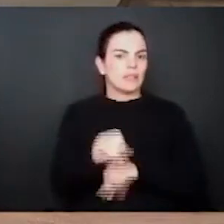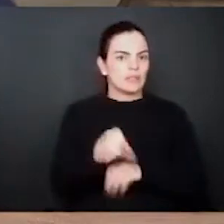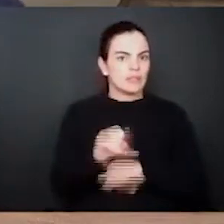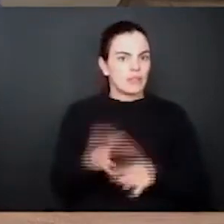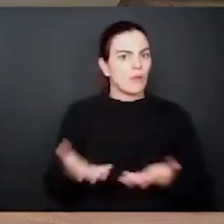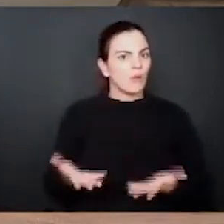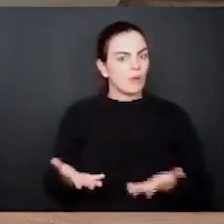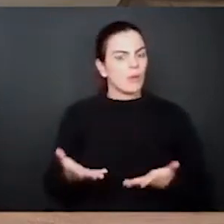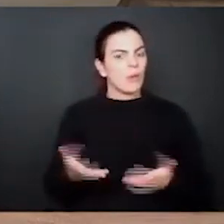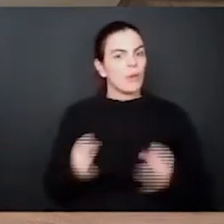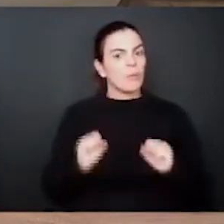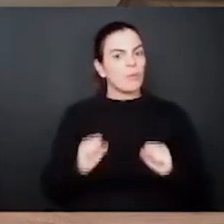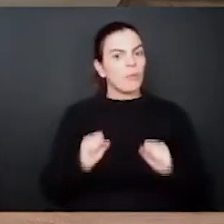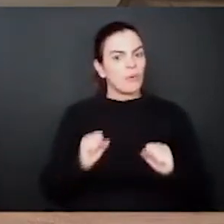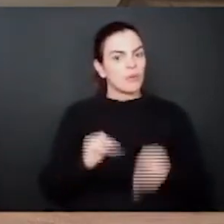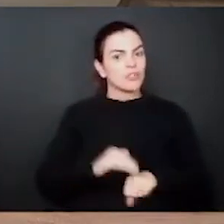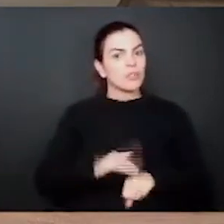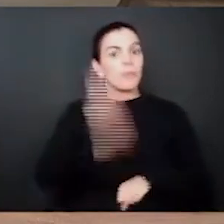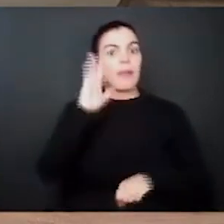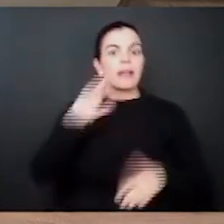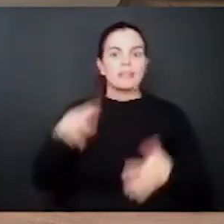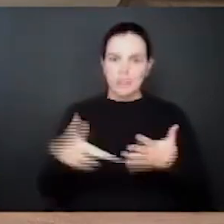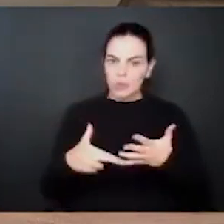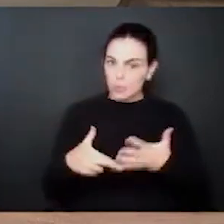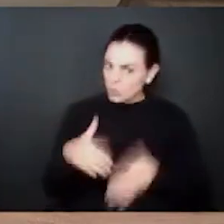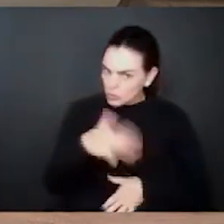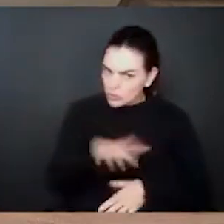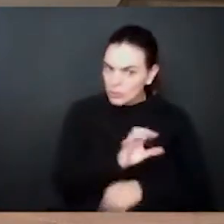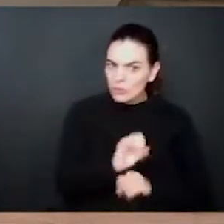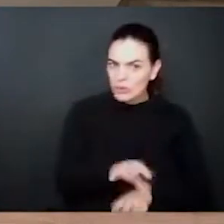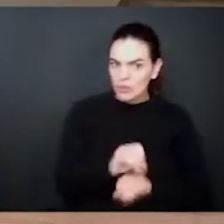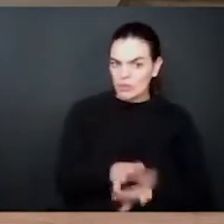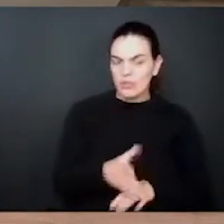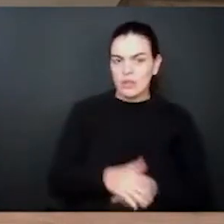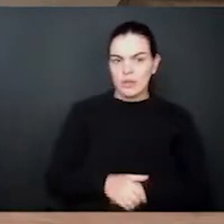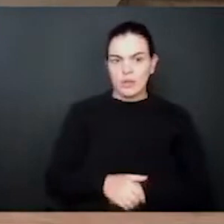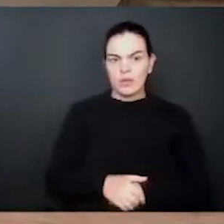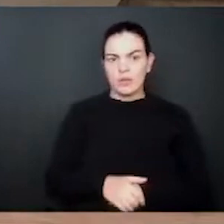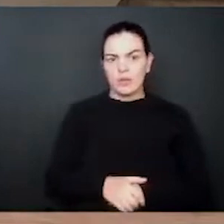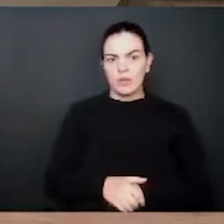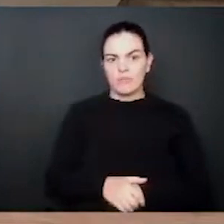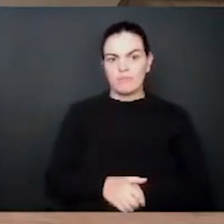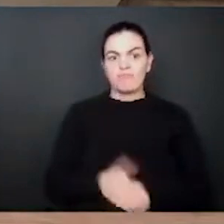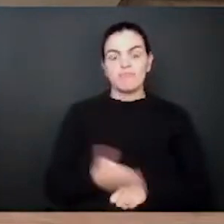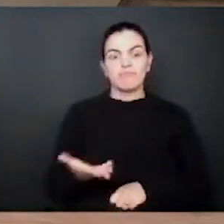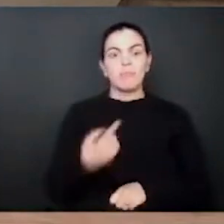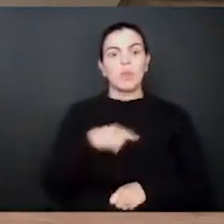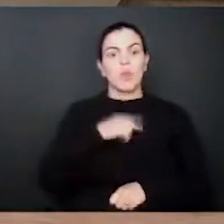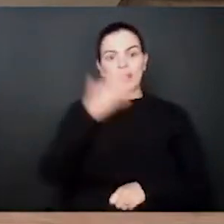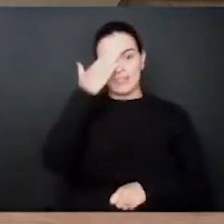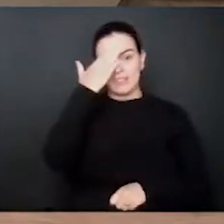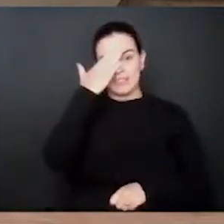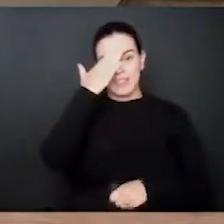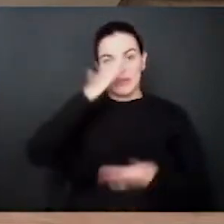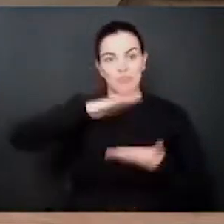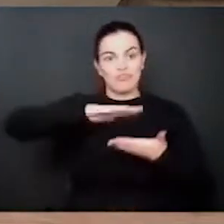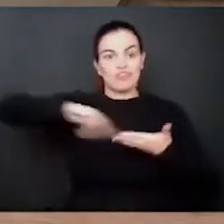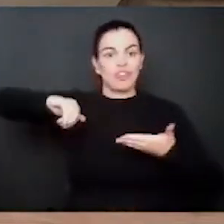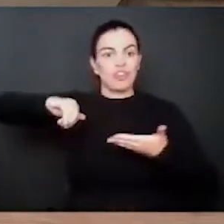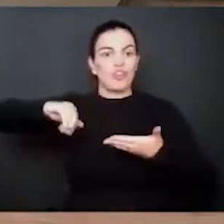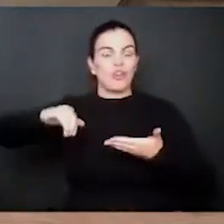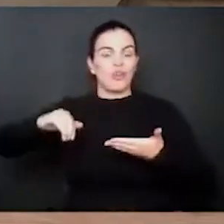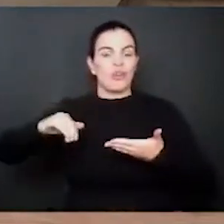colocado mais recursos na educação. Nós ficamos sabendo que agora há pouco foram tirados da educação recursos e também da